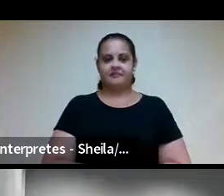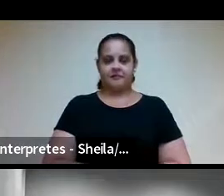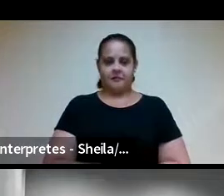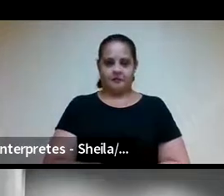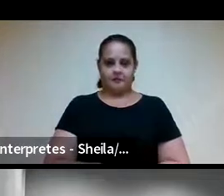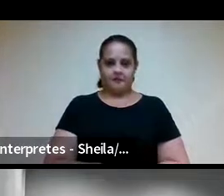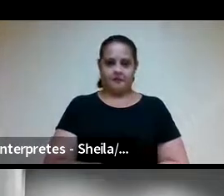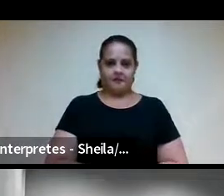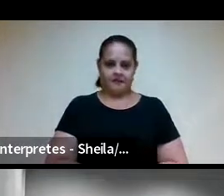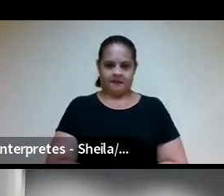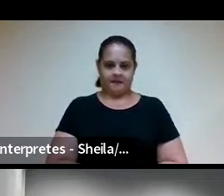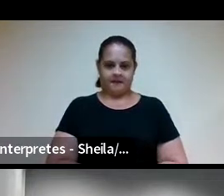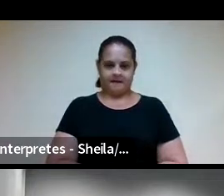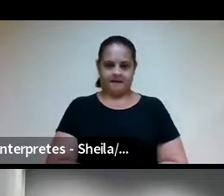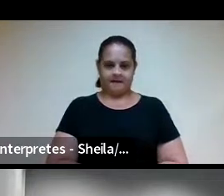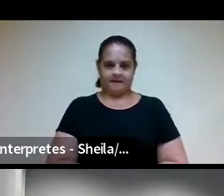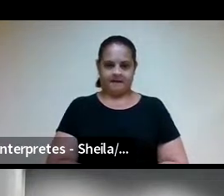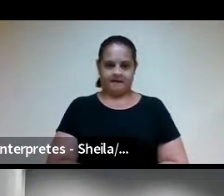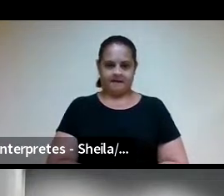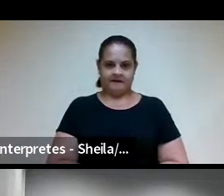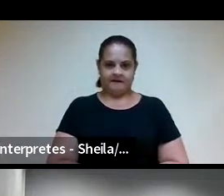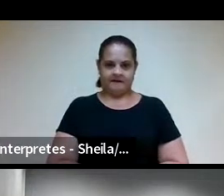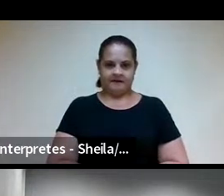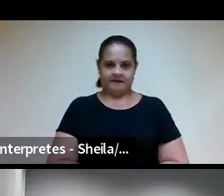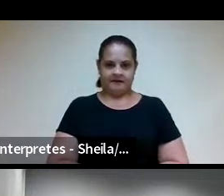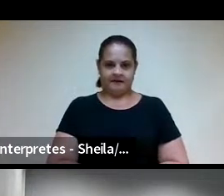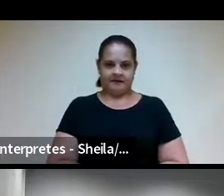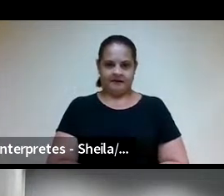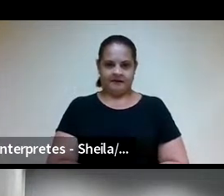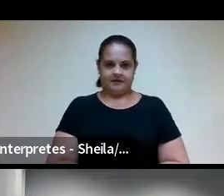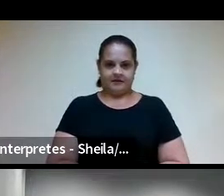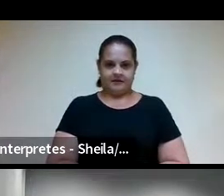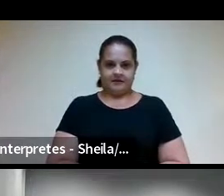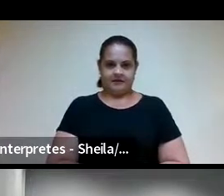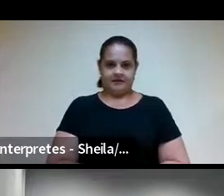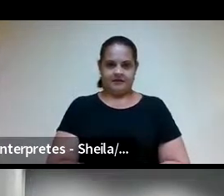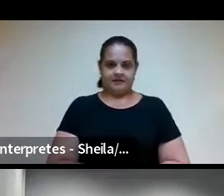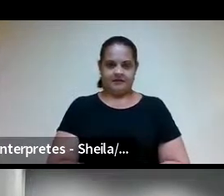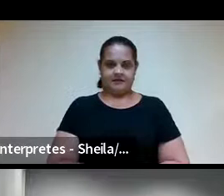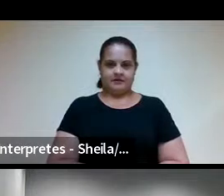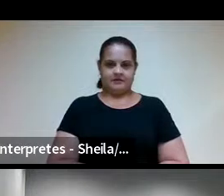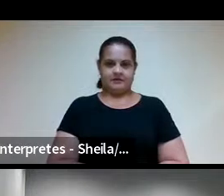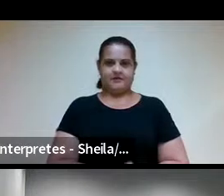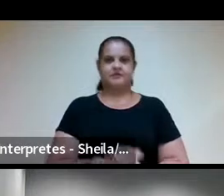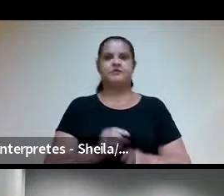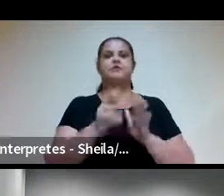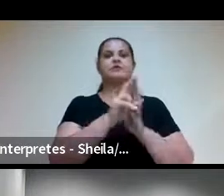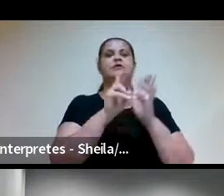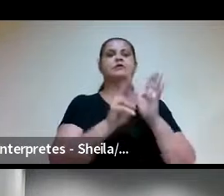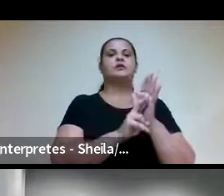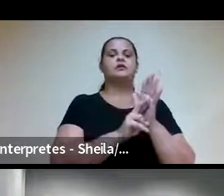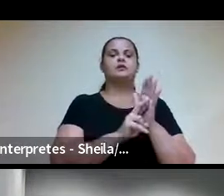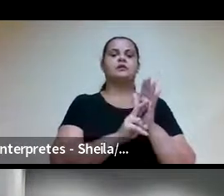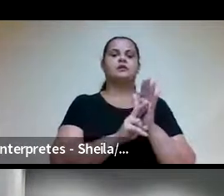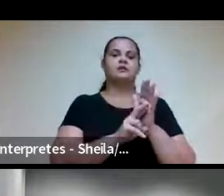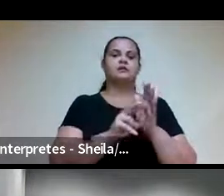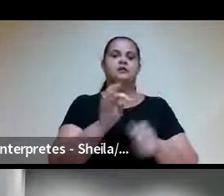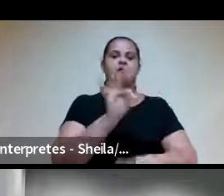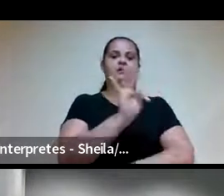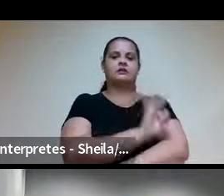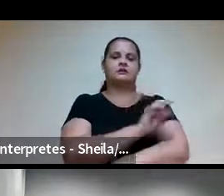Não, senhor presidente, posso prosseguir? Pois não, pode falar, fazer a situação, concedendo a palavra no tempo regimental, nesse